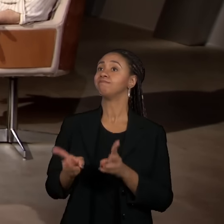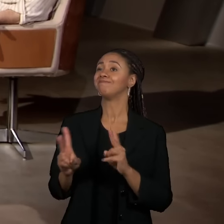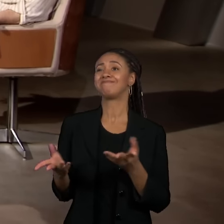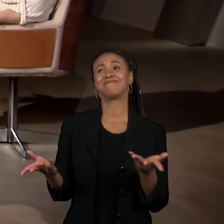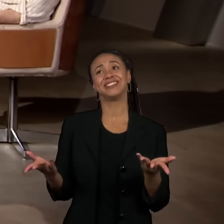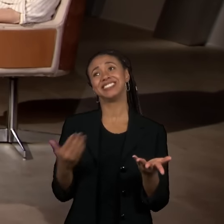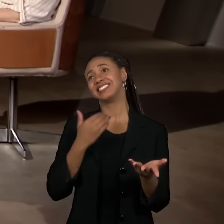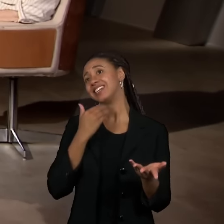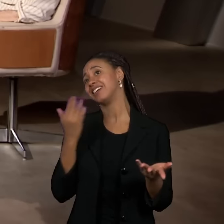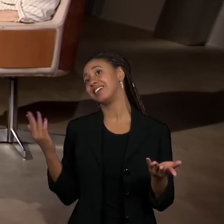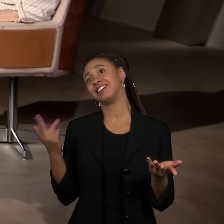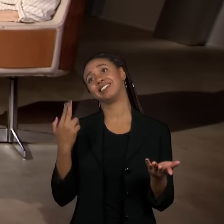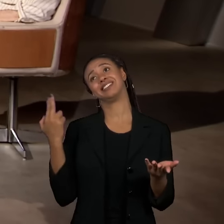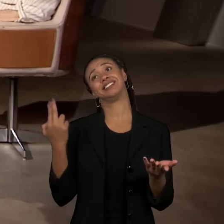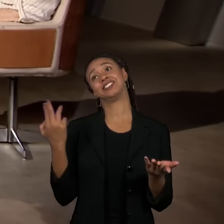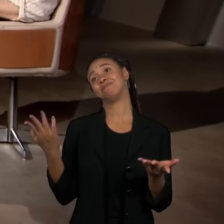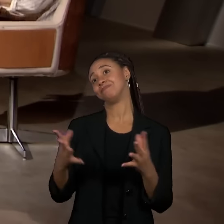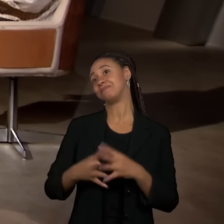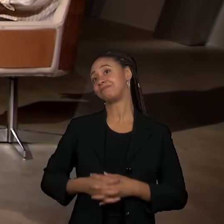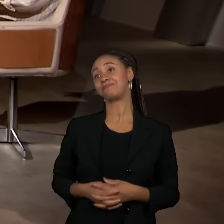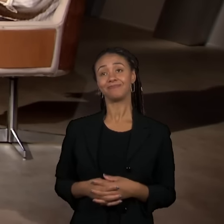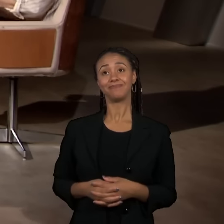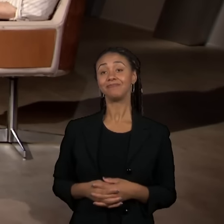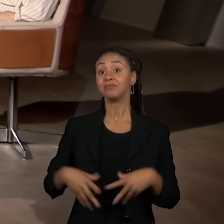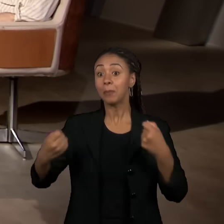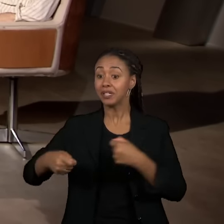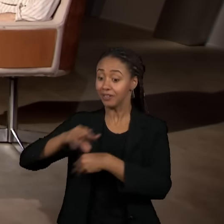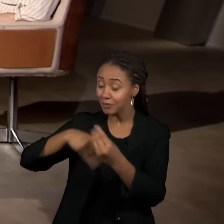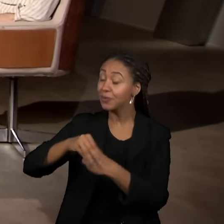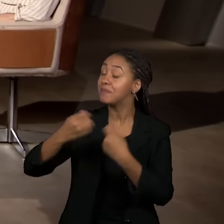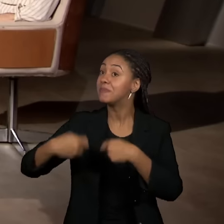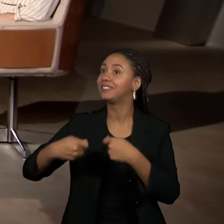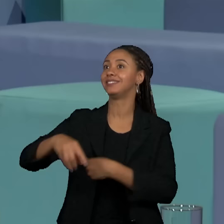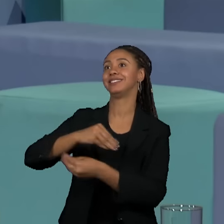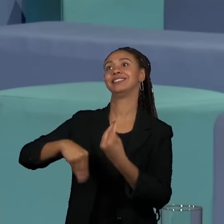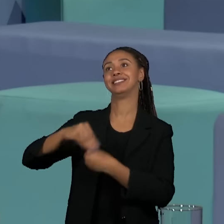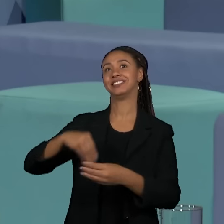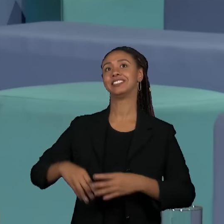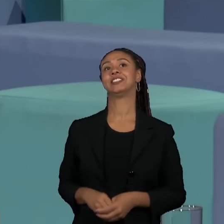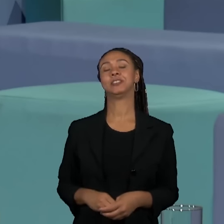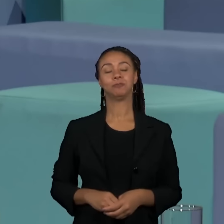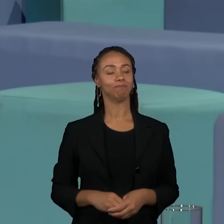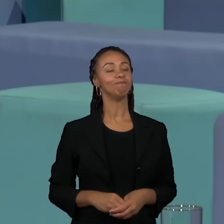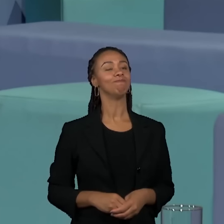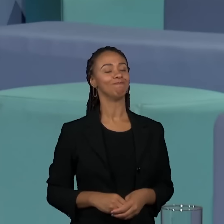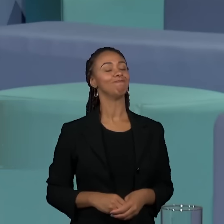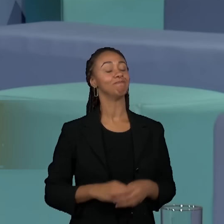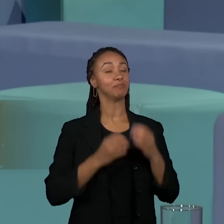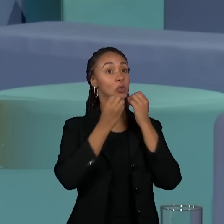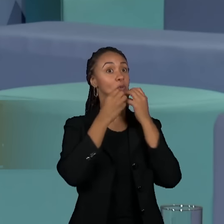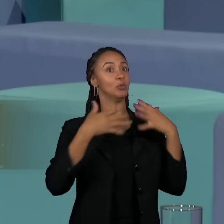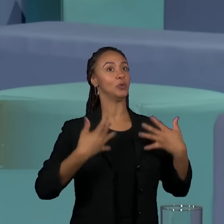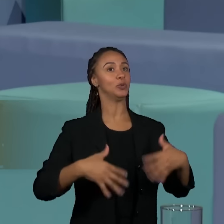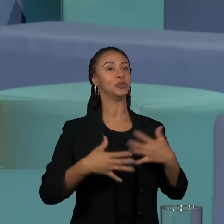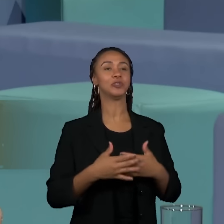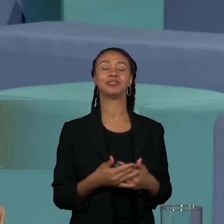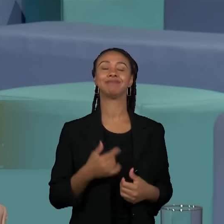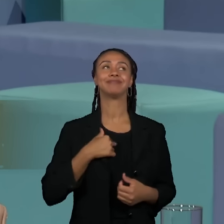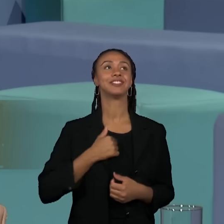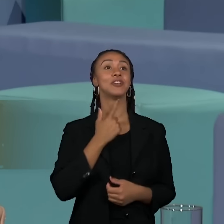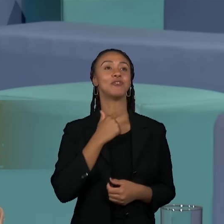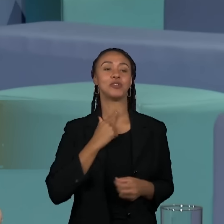não dá tem que misturar muito bom eu adoraria continuar